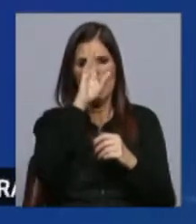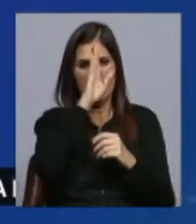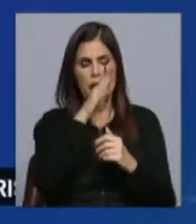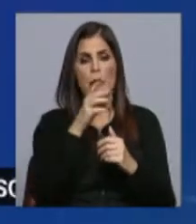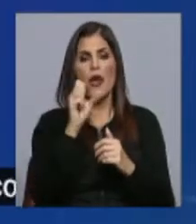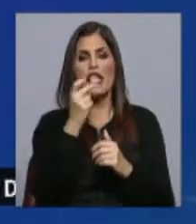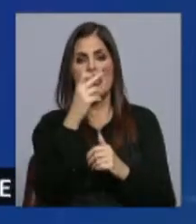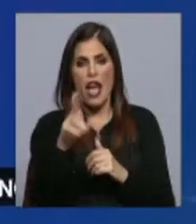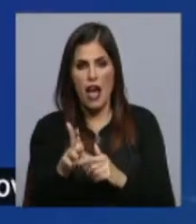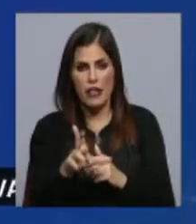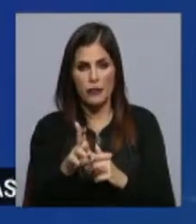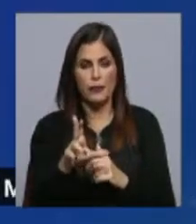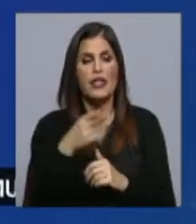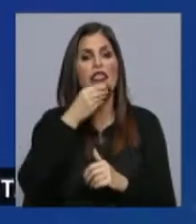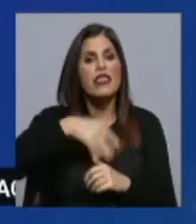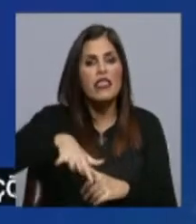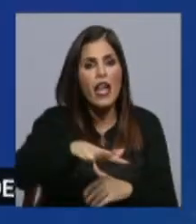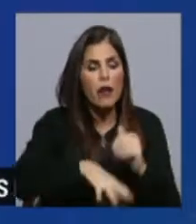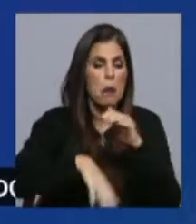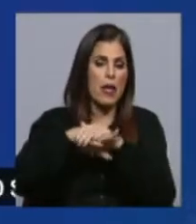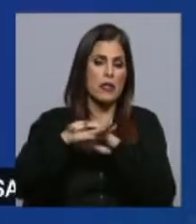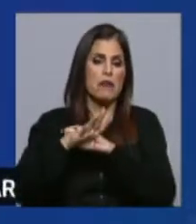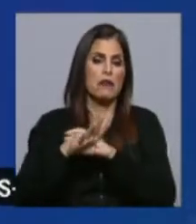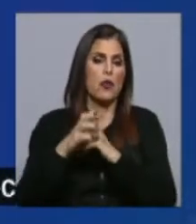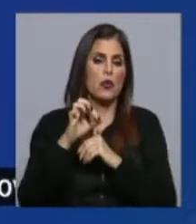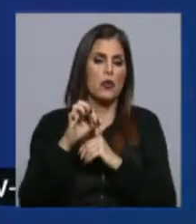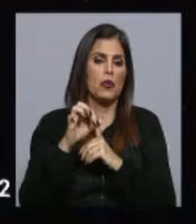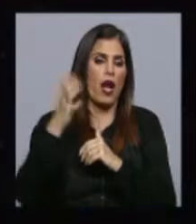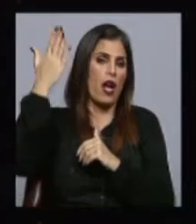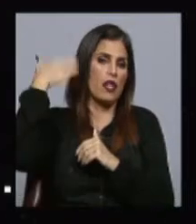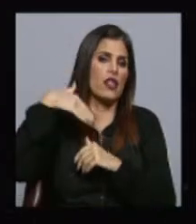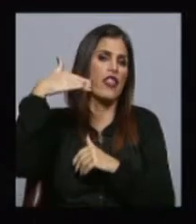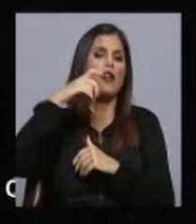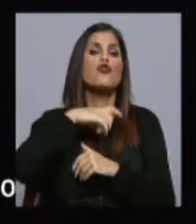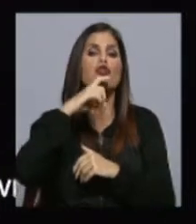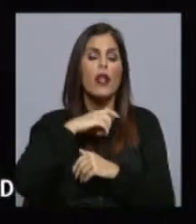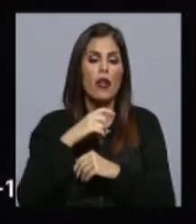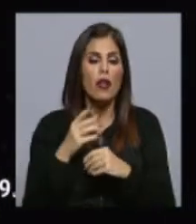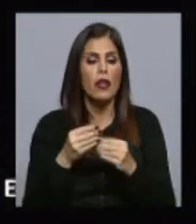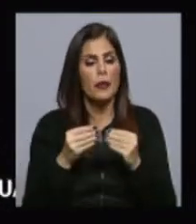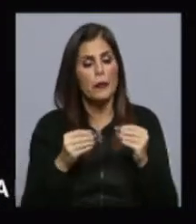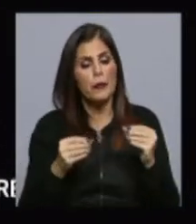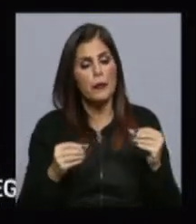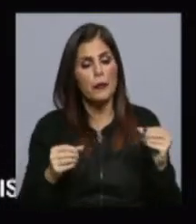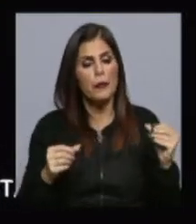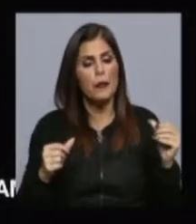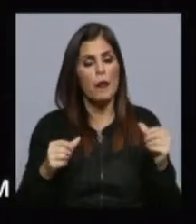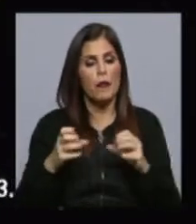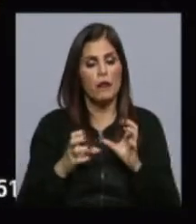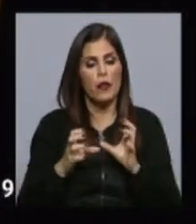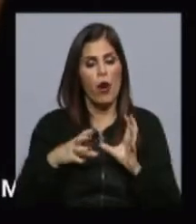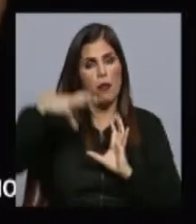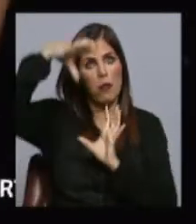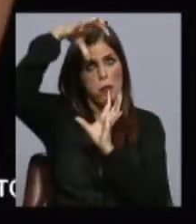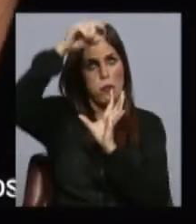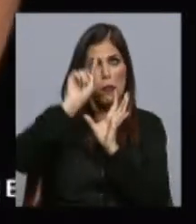Terra tiveram o seu pico há cerca de 20 mil anos, na idade do gelo, e depois foram regredindo para os polos.